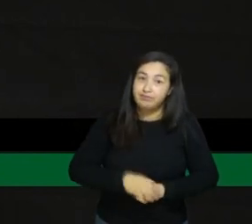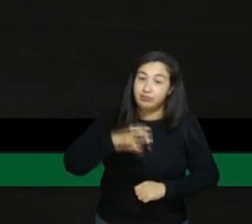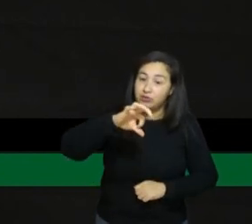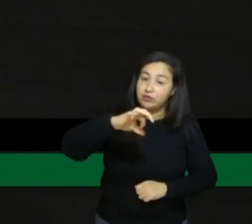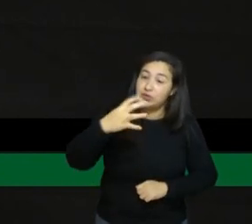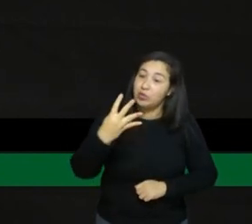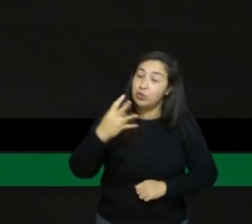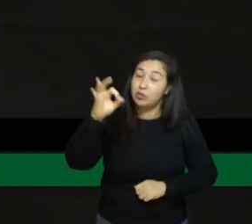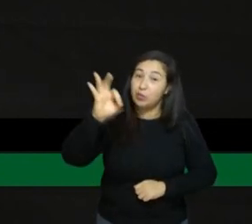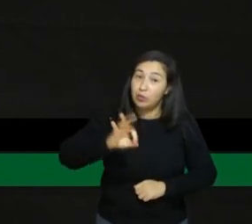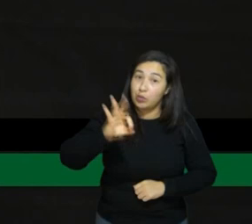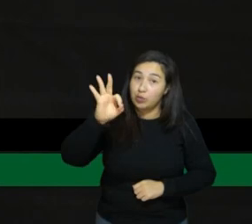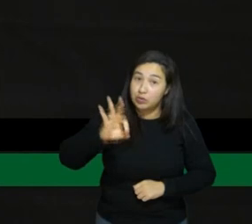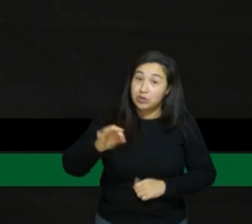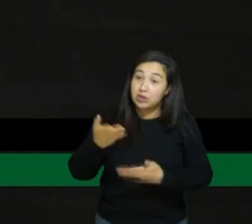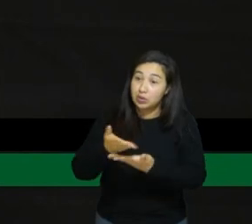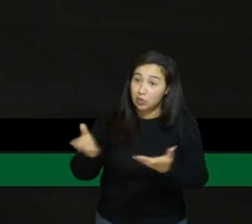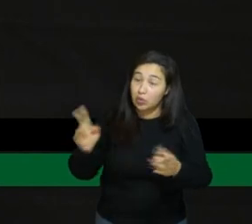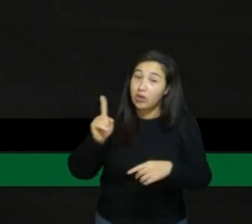94% deles voluntários,